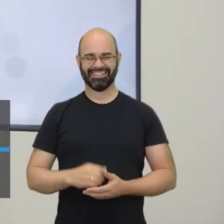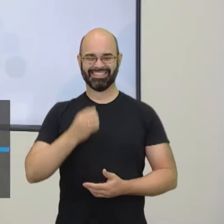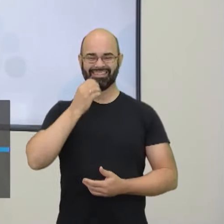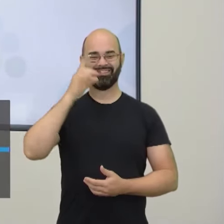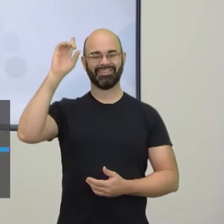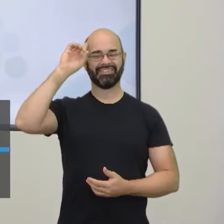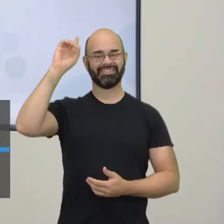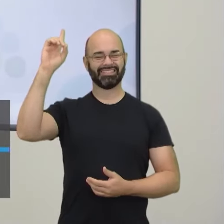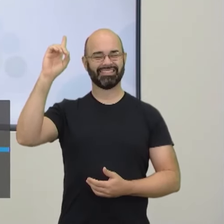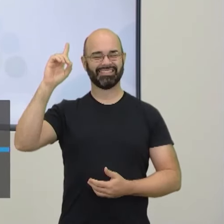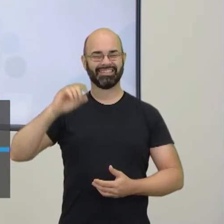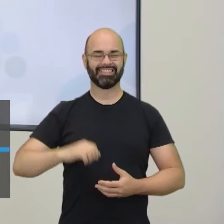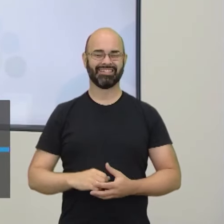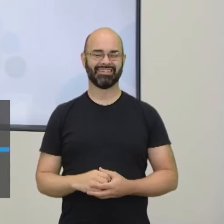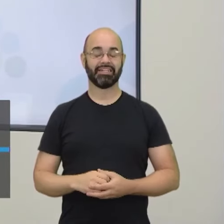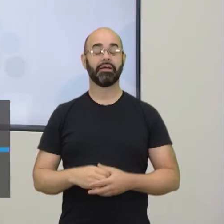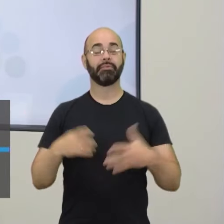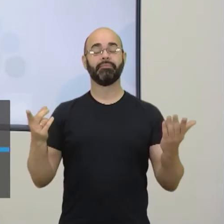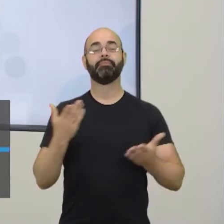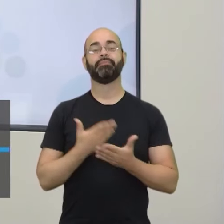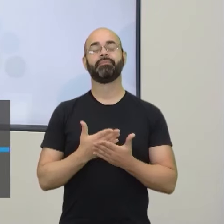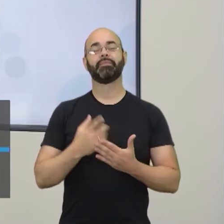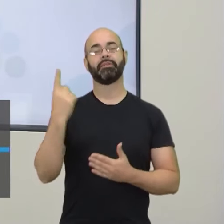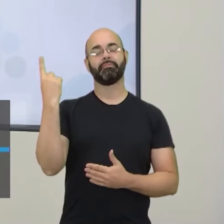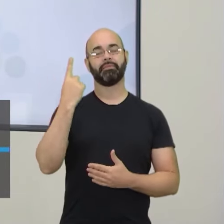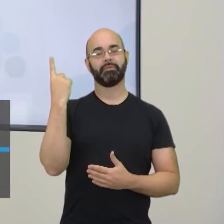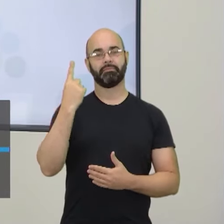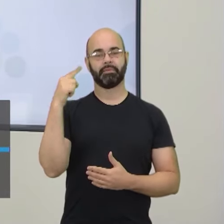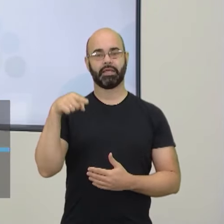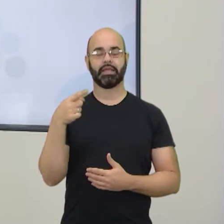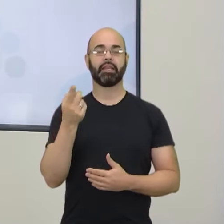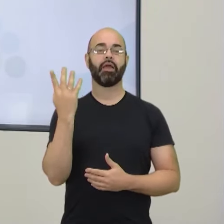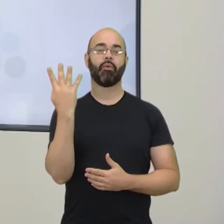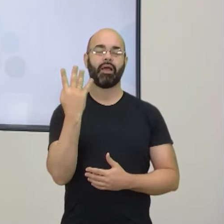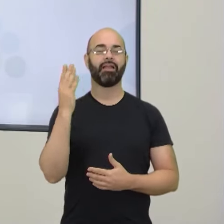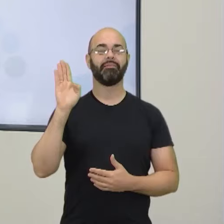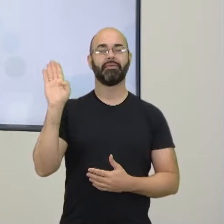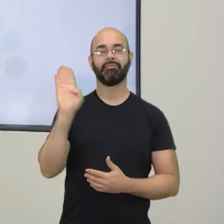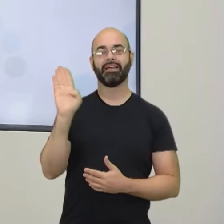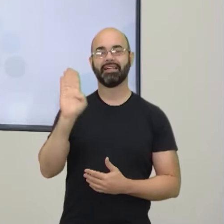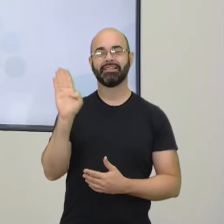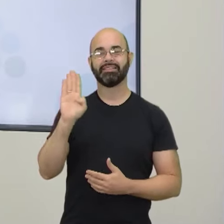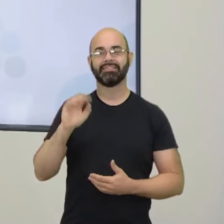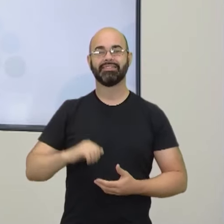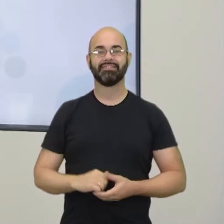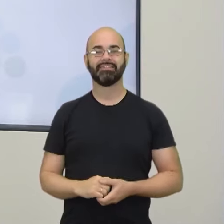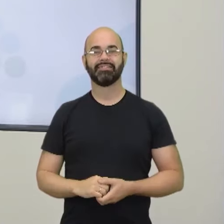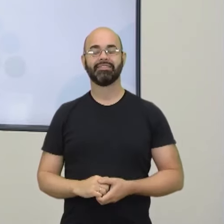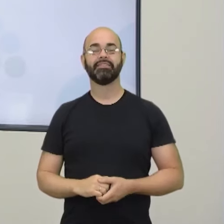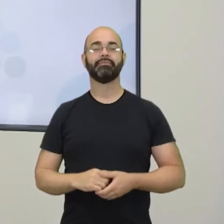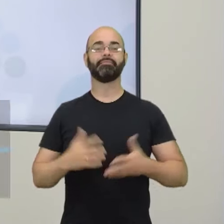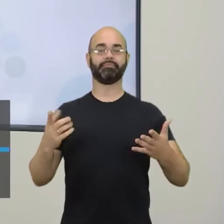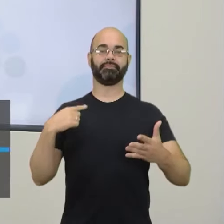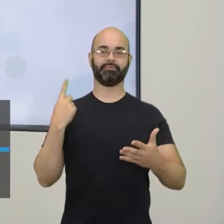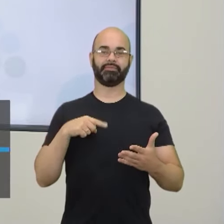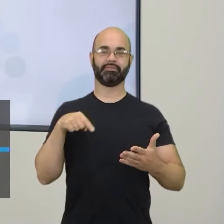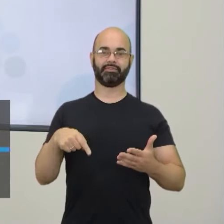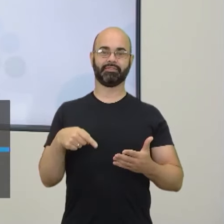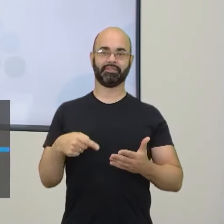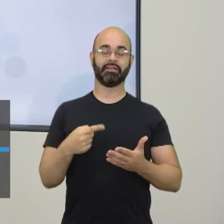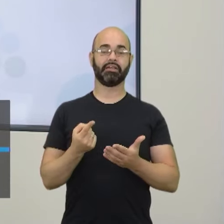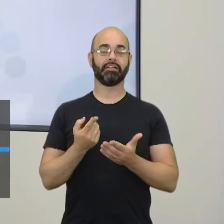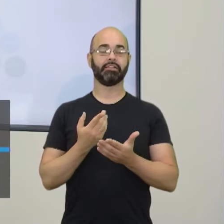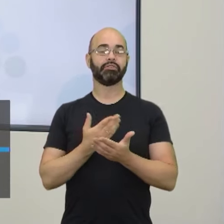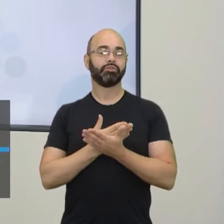Bom, essa é a nossa primeira aula do quarto bimestre, está bem? Então, como de costume, nós sempre começamos o bimestre